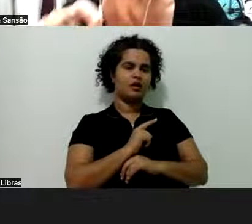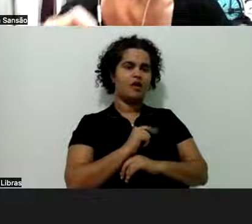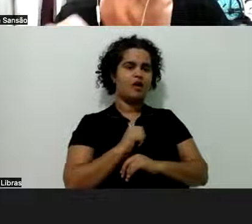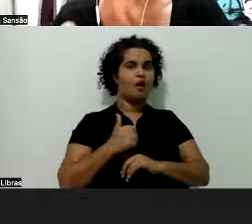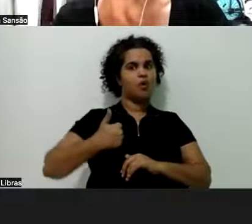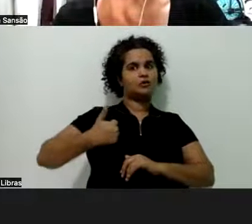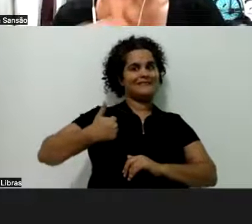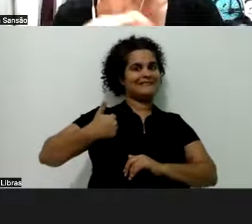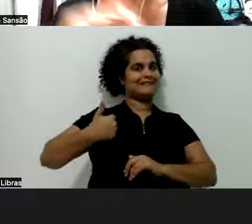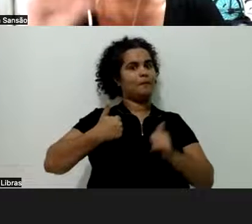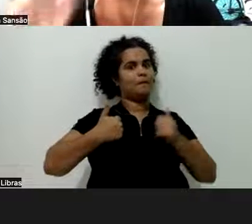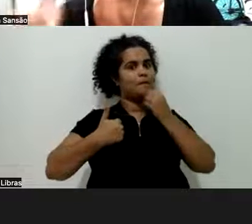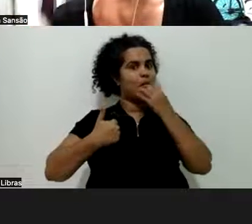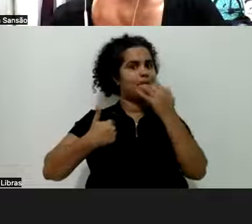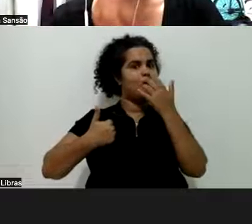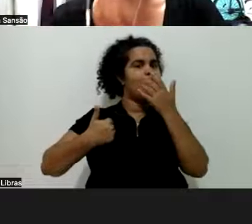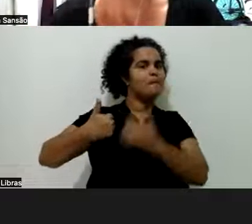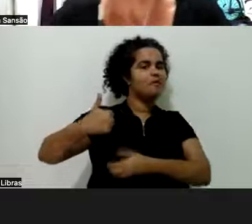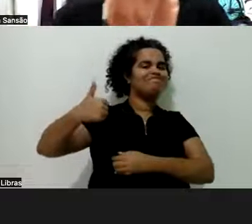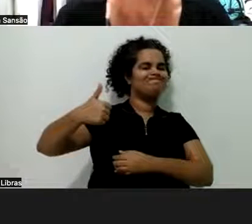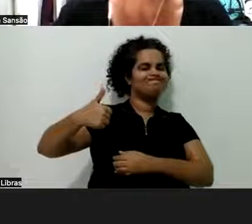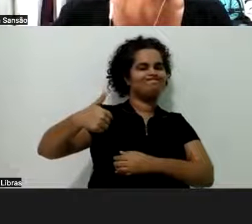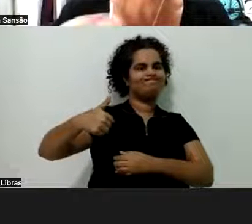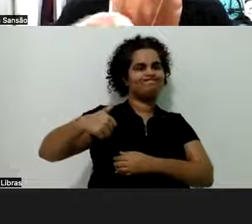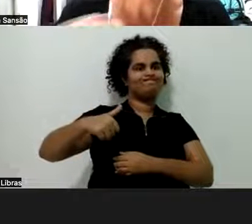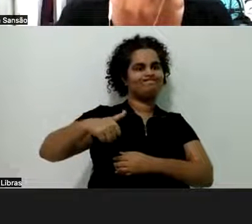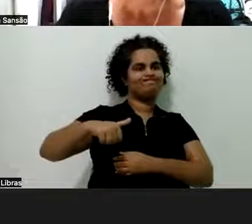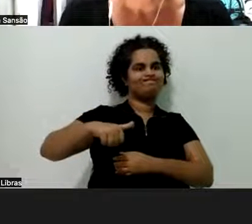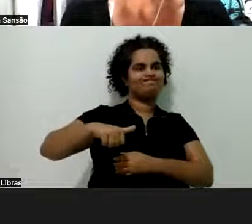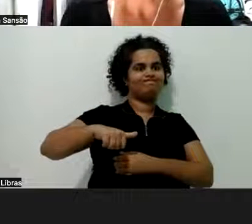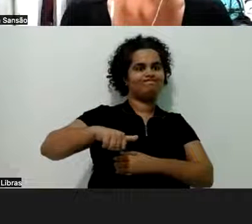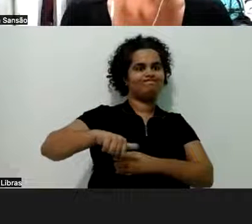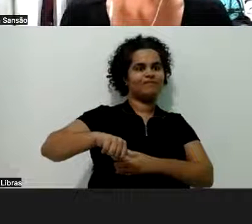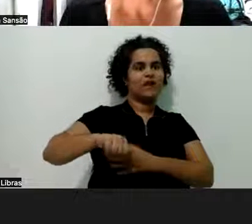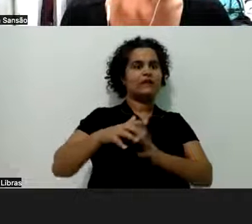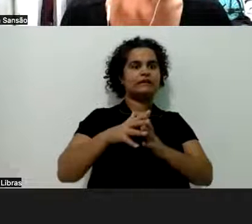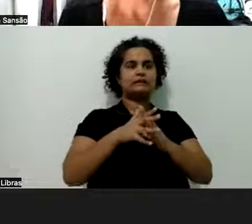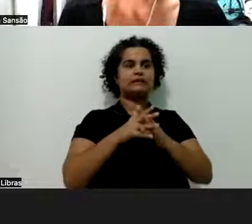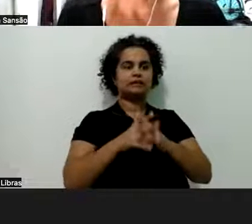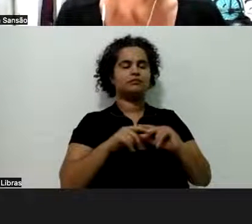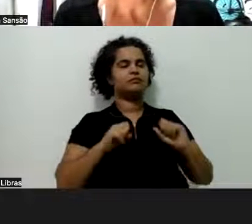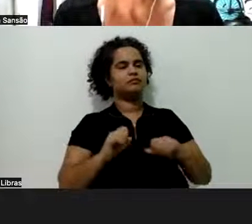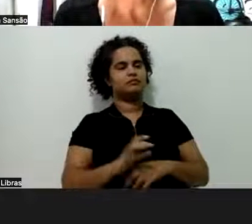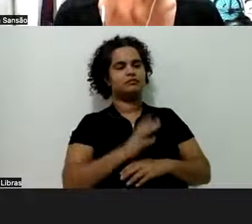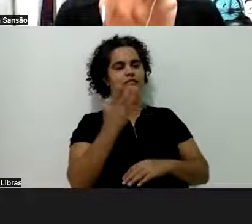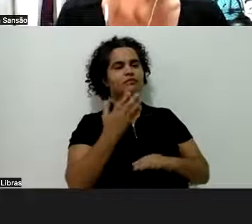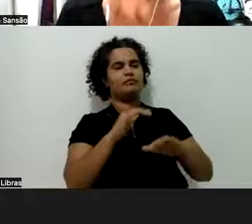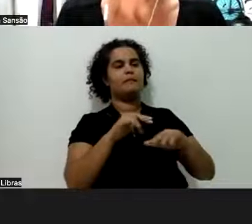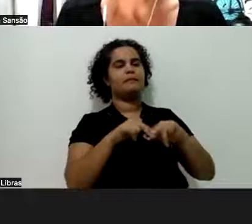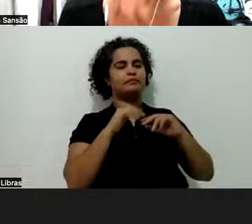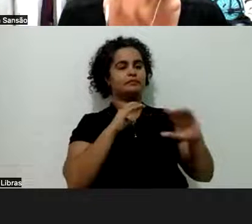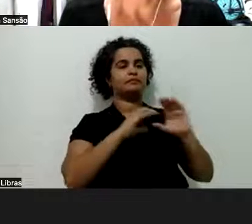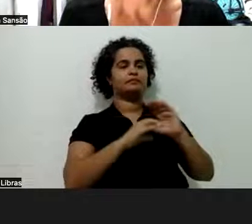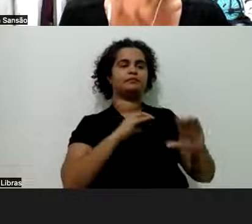depois desce, né? Você começa a gerar conflito. Então, assim, a comunicação é fundamental para você diminuir